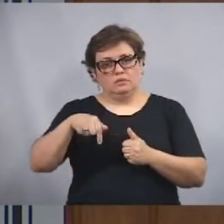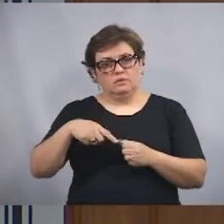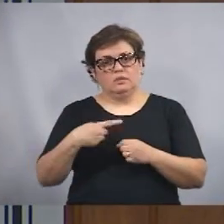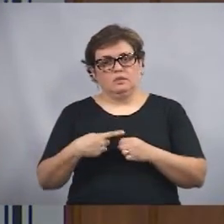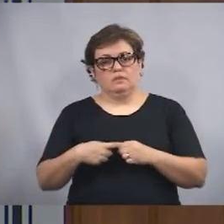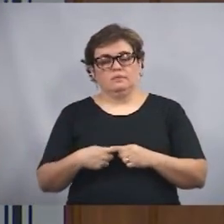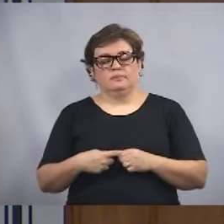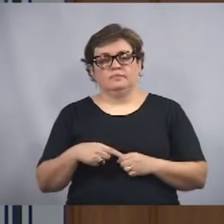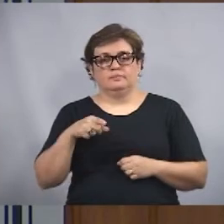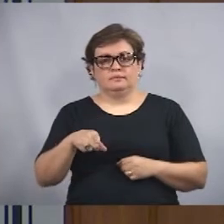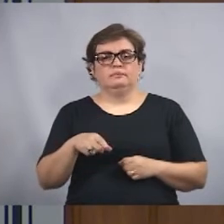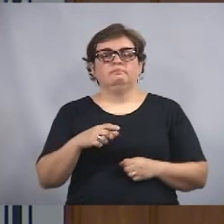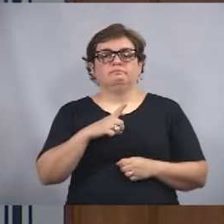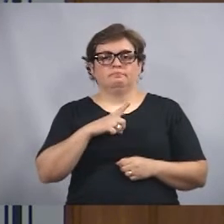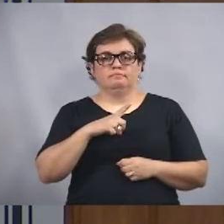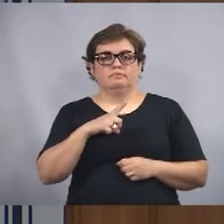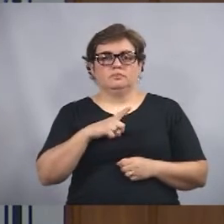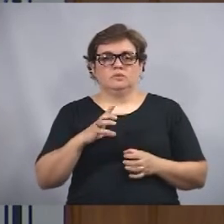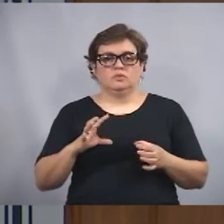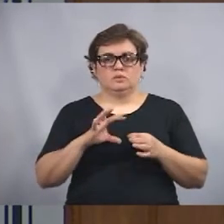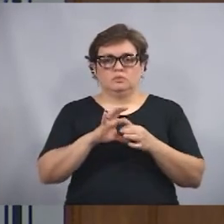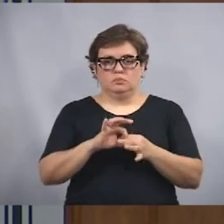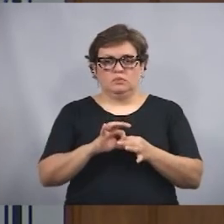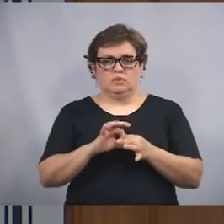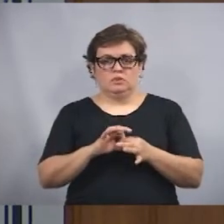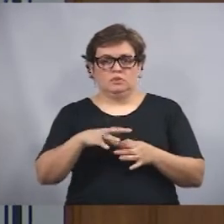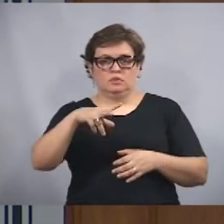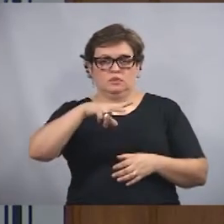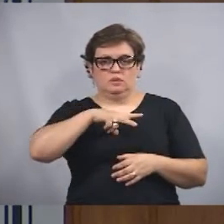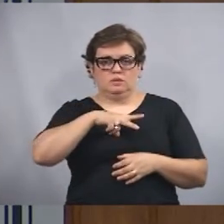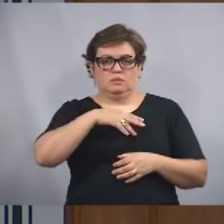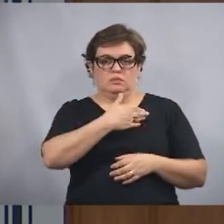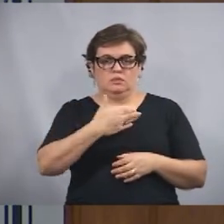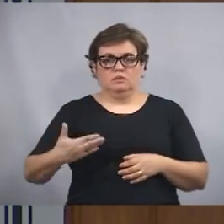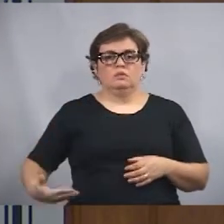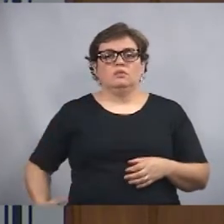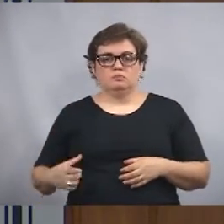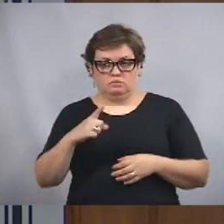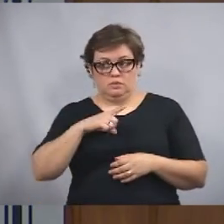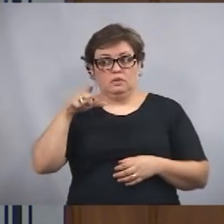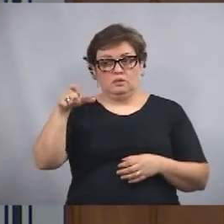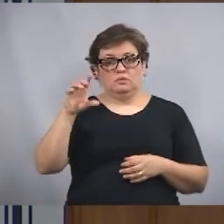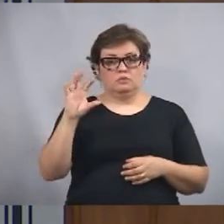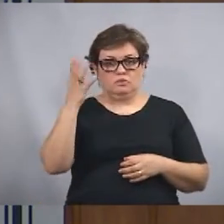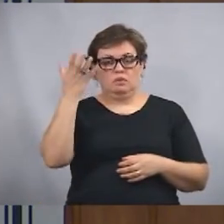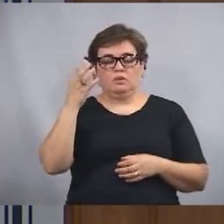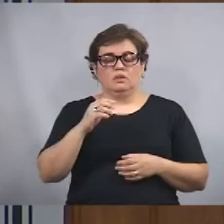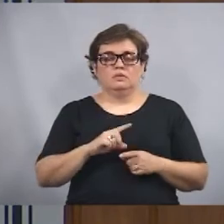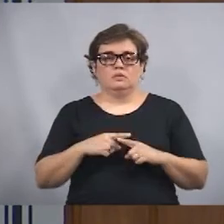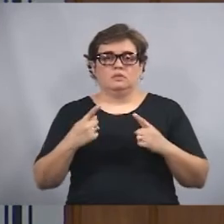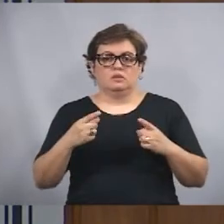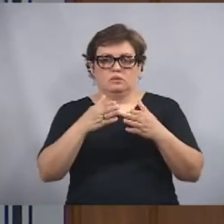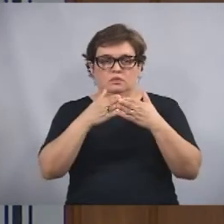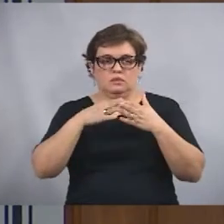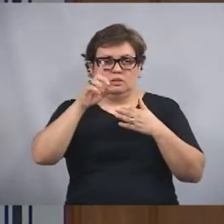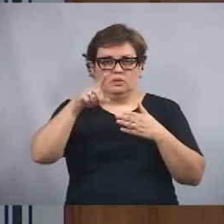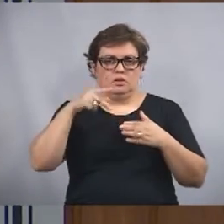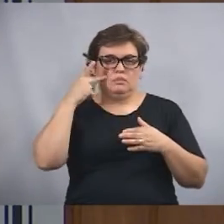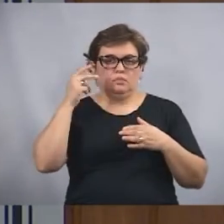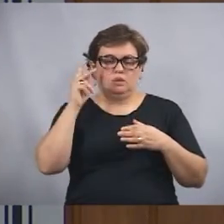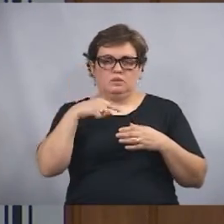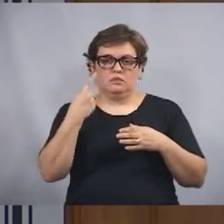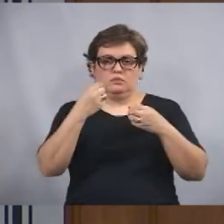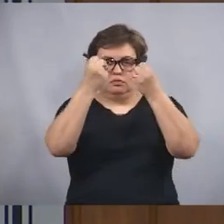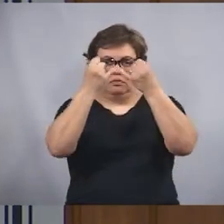isso existe em parcerias público-privadas existe isso não é mas o requerimento É no sentido de nos